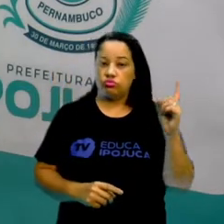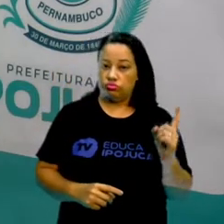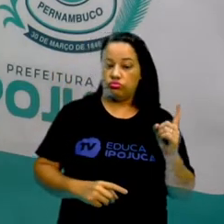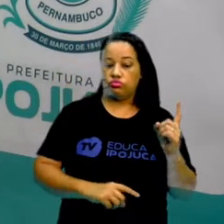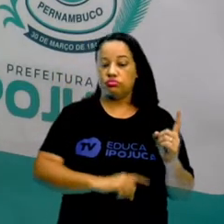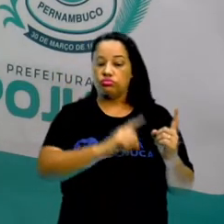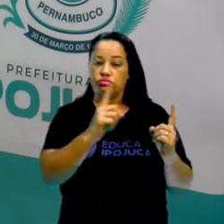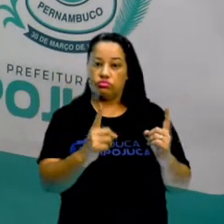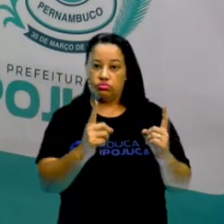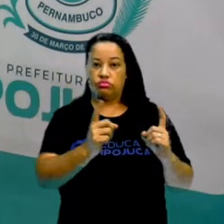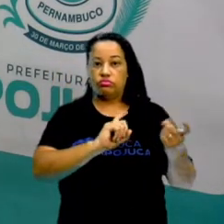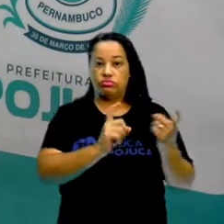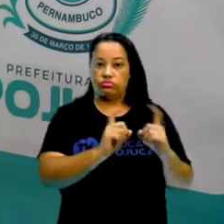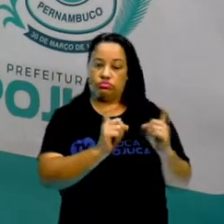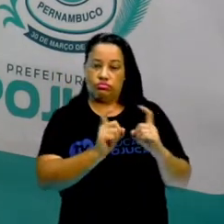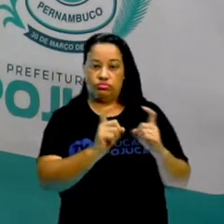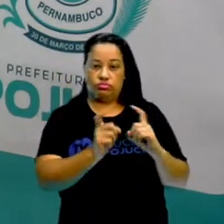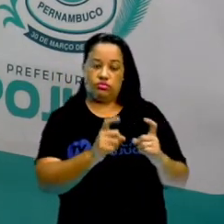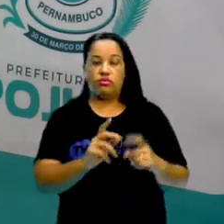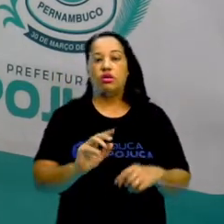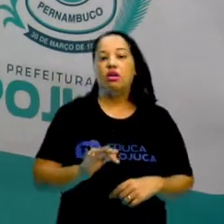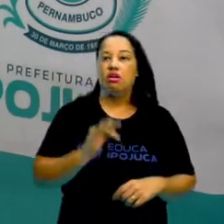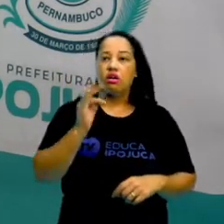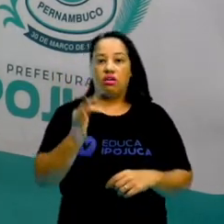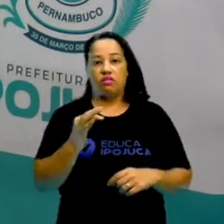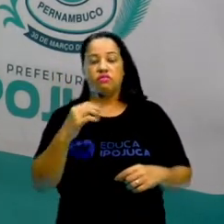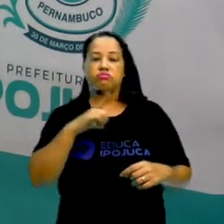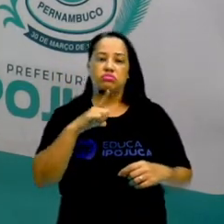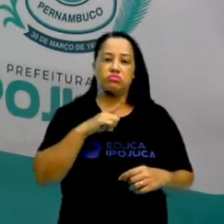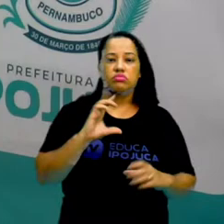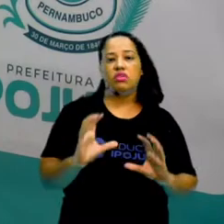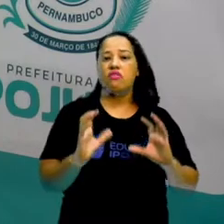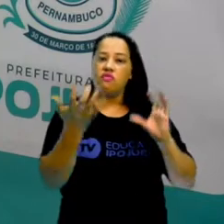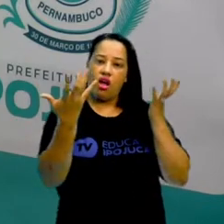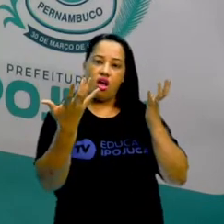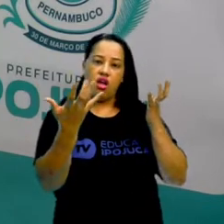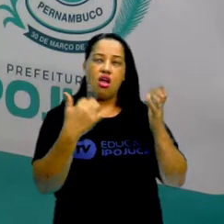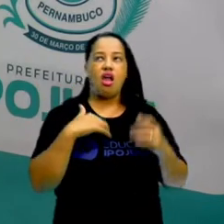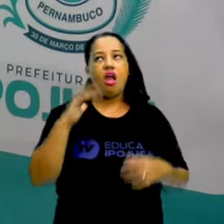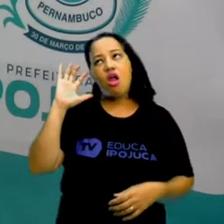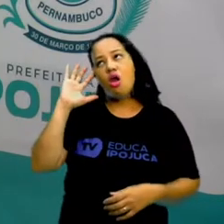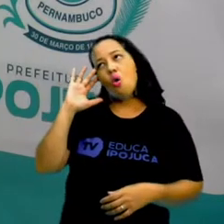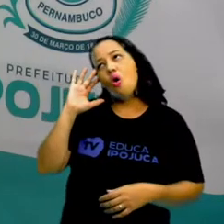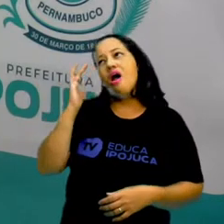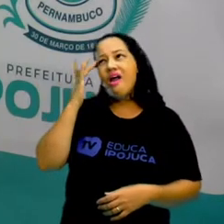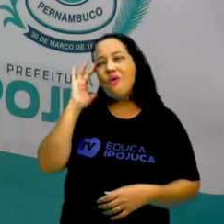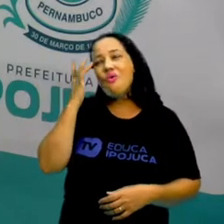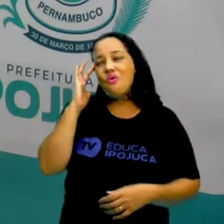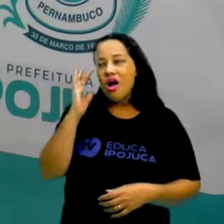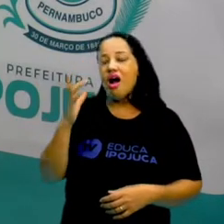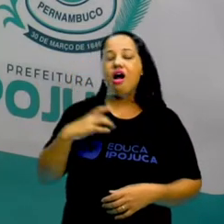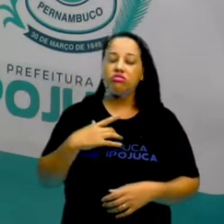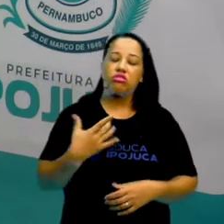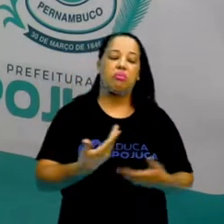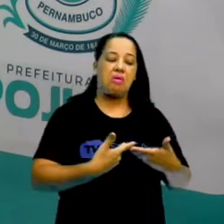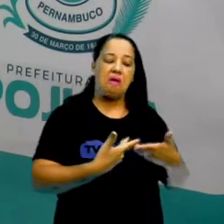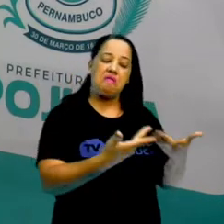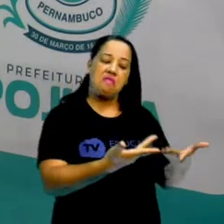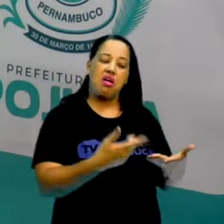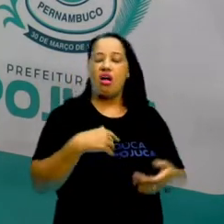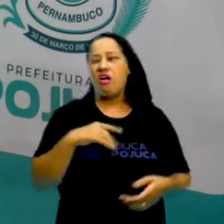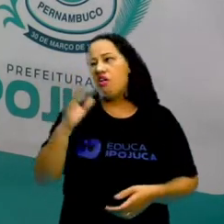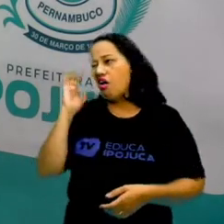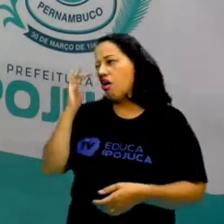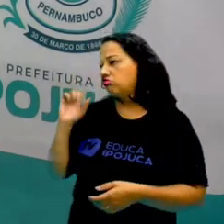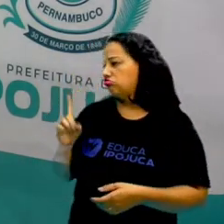o Doug, estão conversando sobre uma festa que vai acontecer e um acha que vai ser convidado e outro acha que não. Vou traduzir para vocês e vocês vão